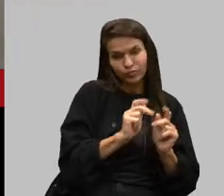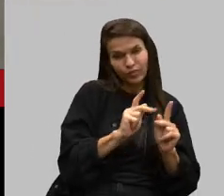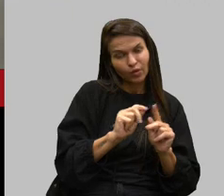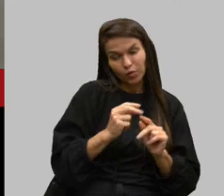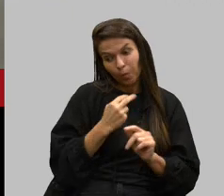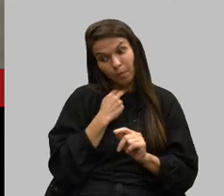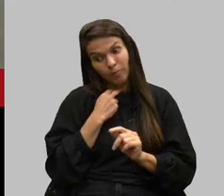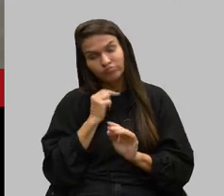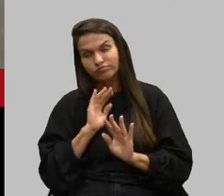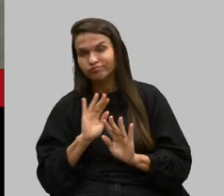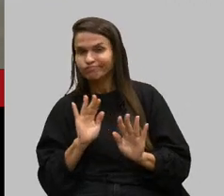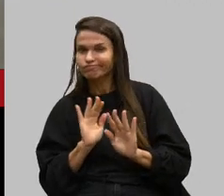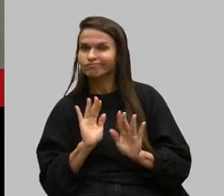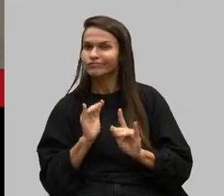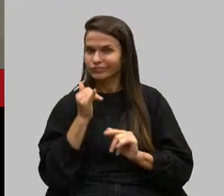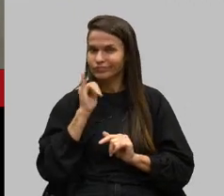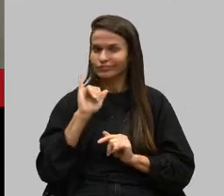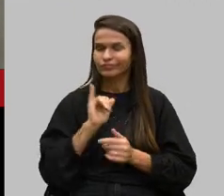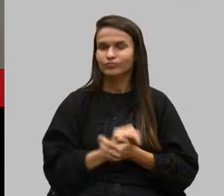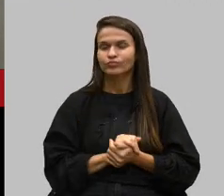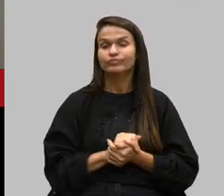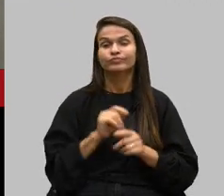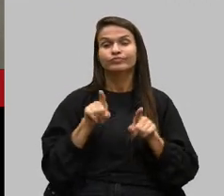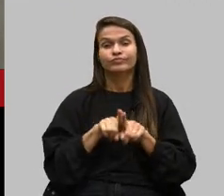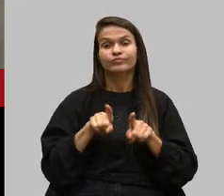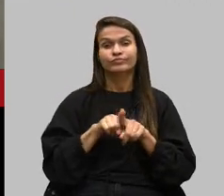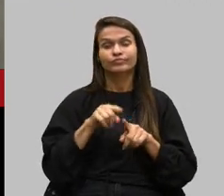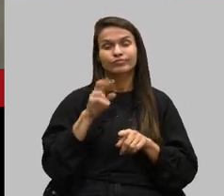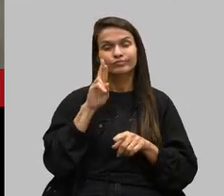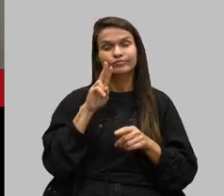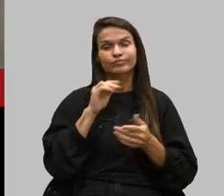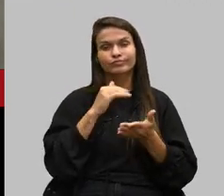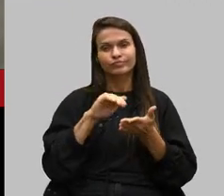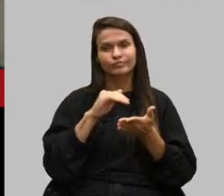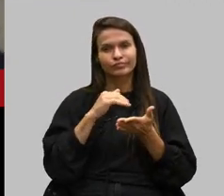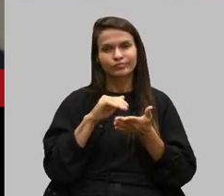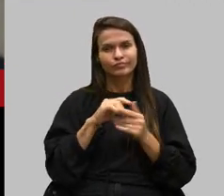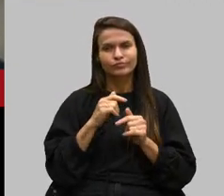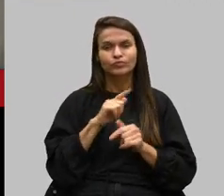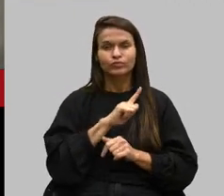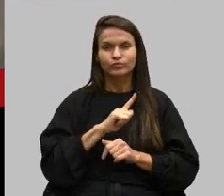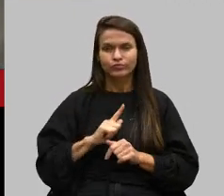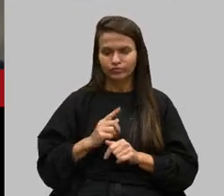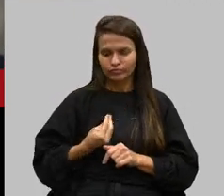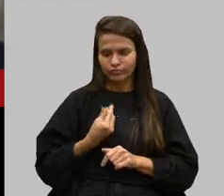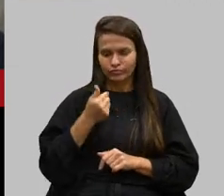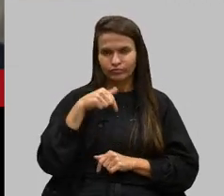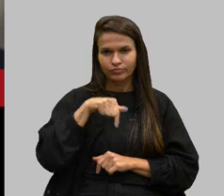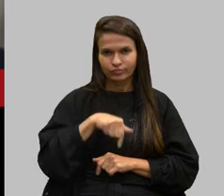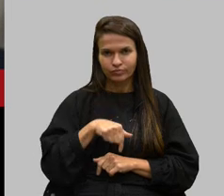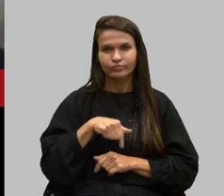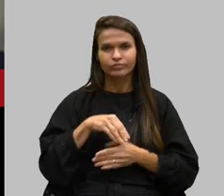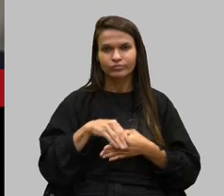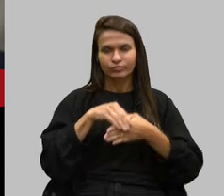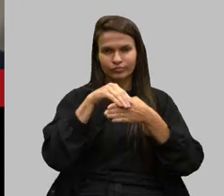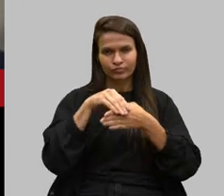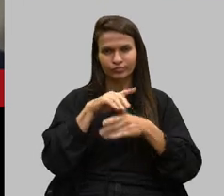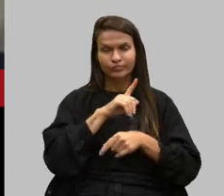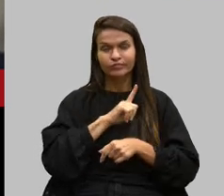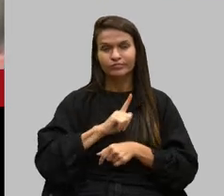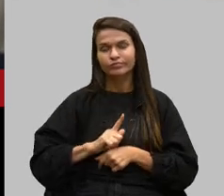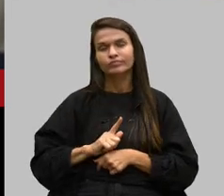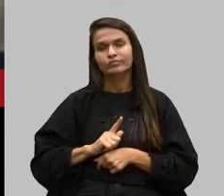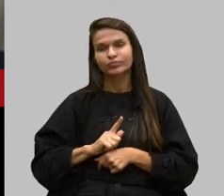secretário o senhor conseguiu que o governador tivesse aqui um líder de governo que é